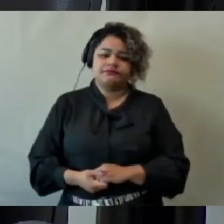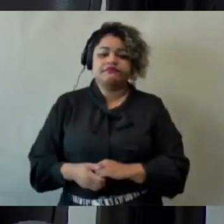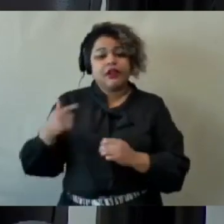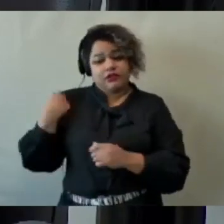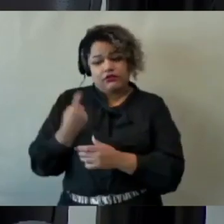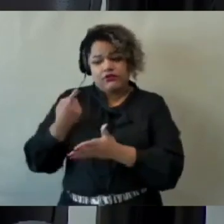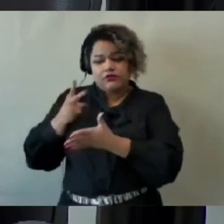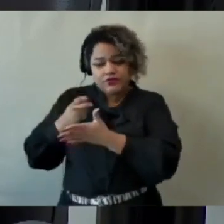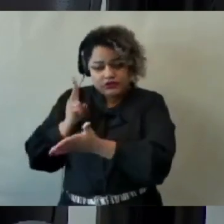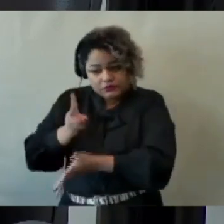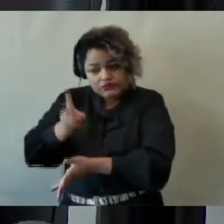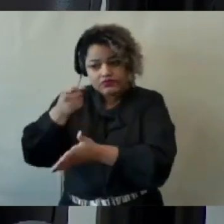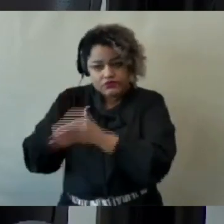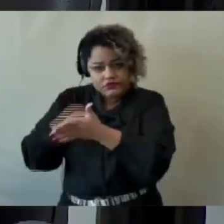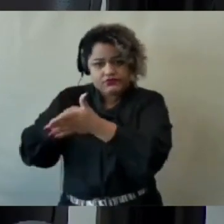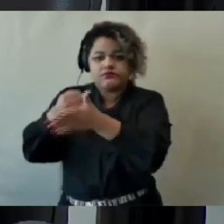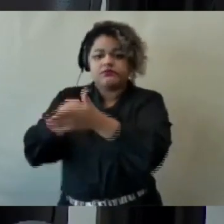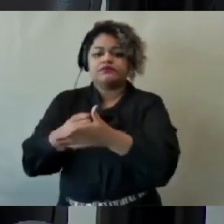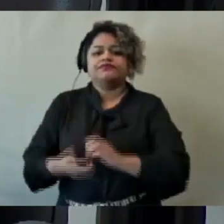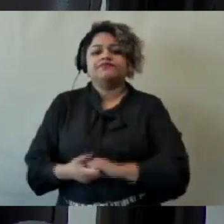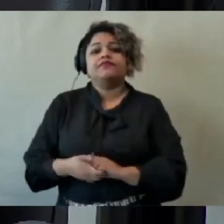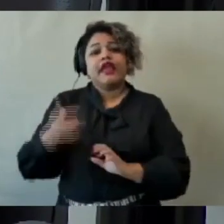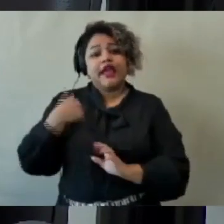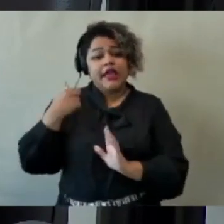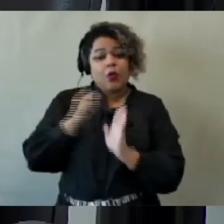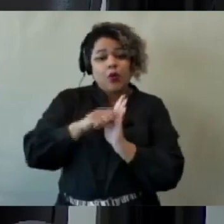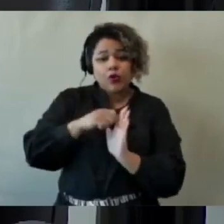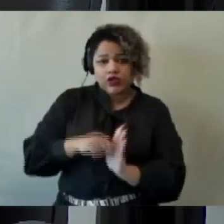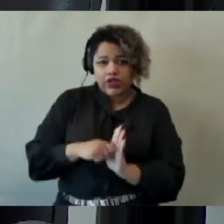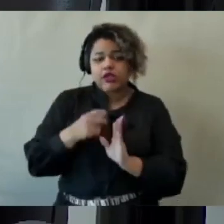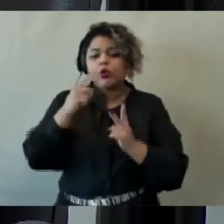duas propostas de encaminhamento.